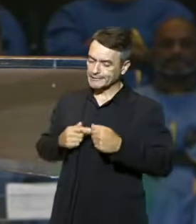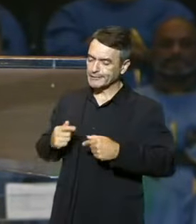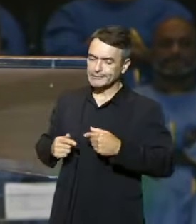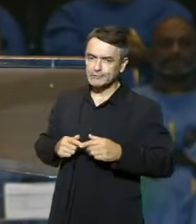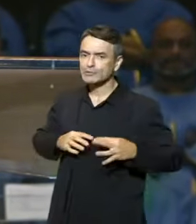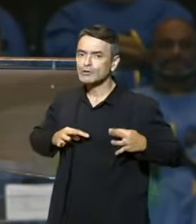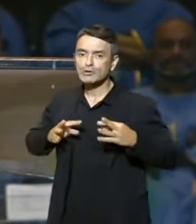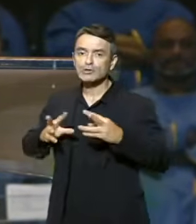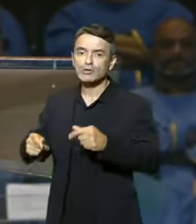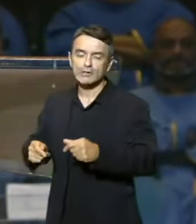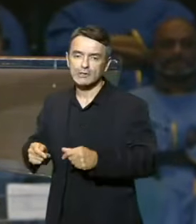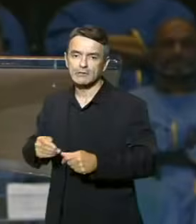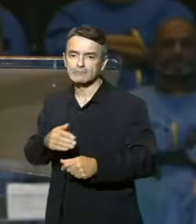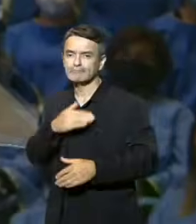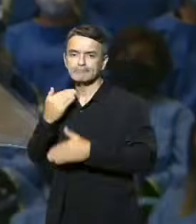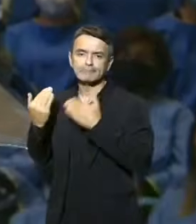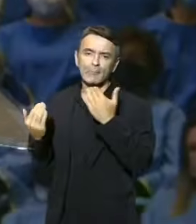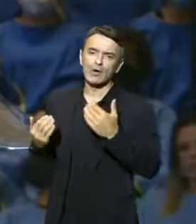no deserto.